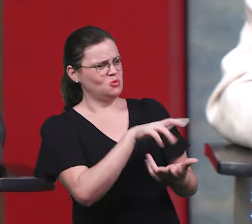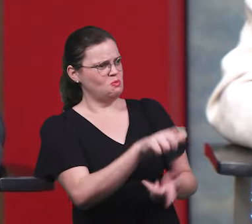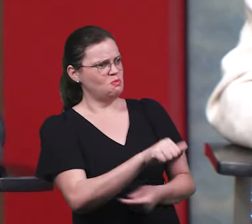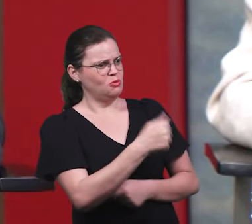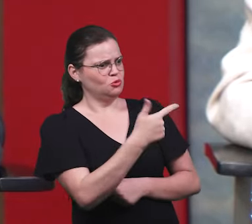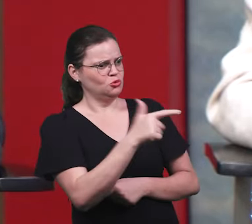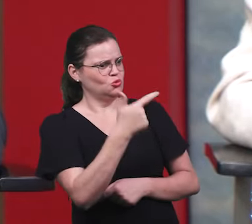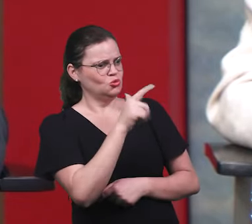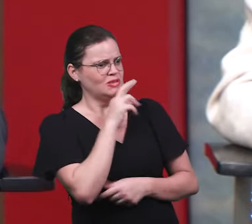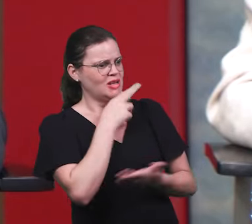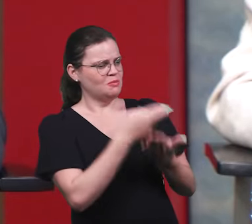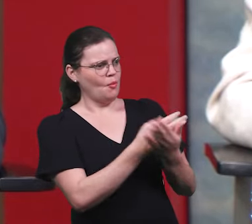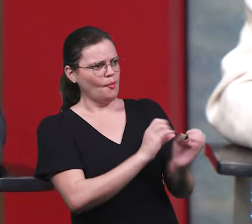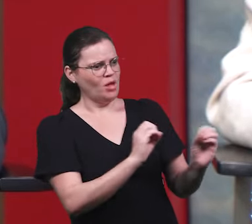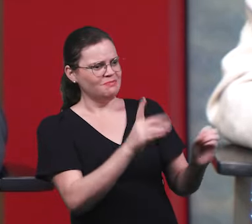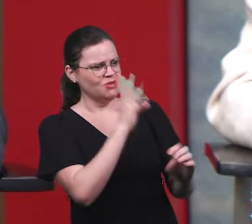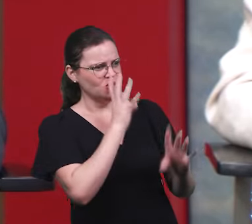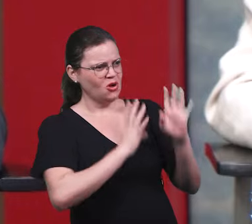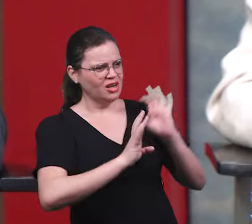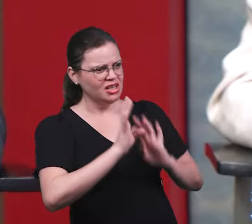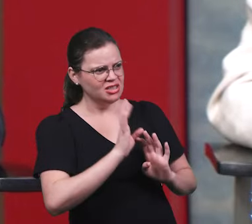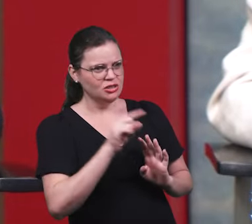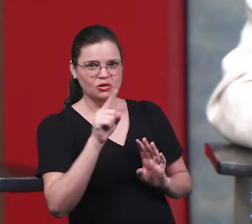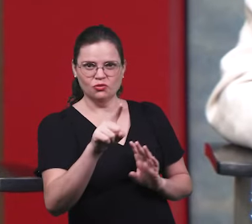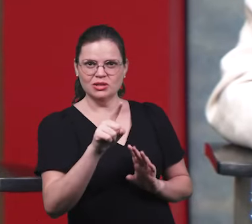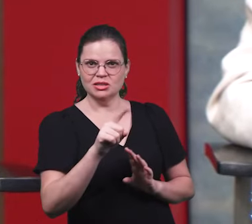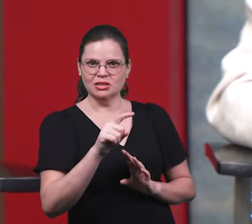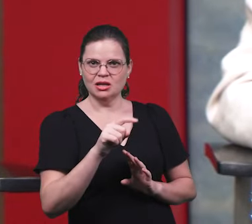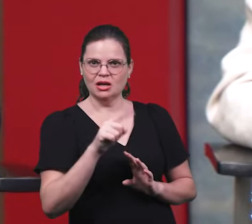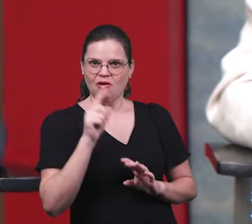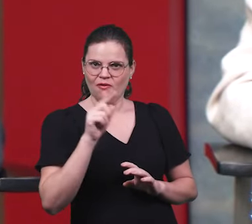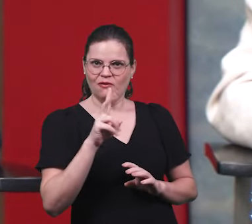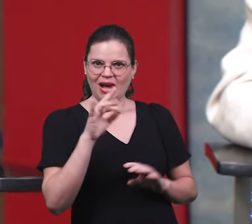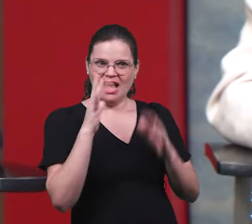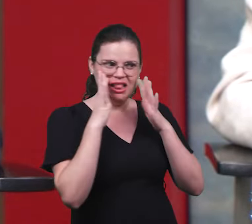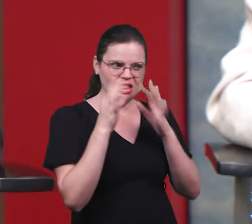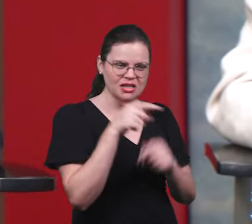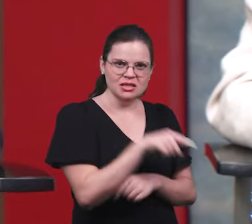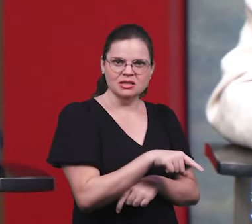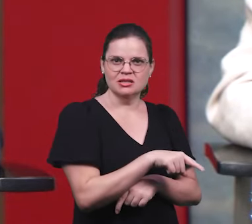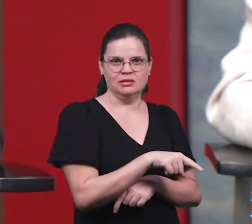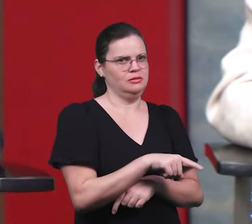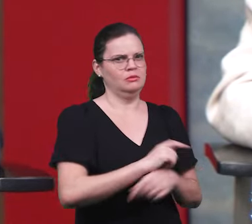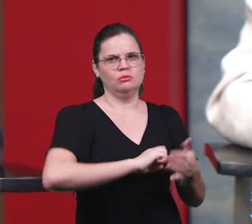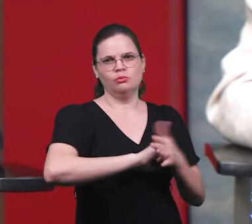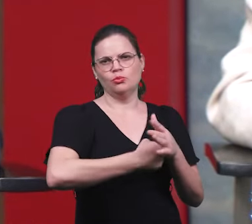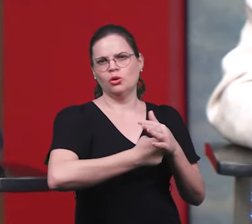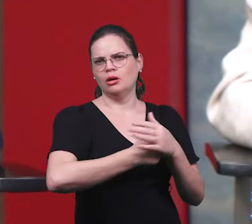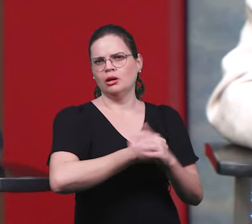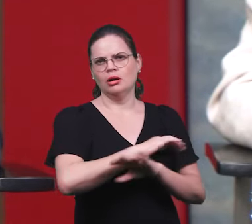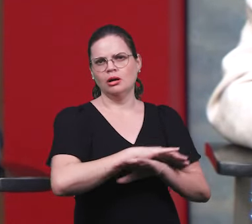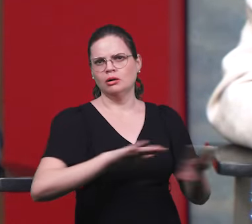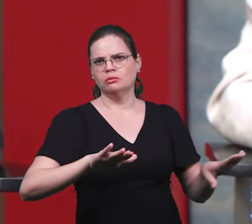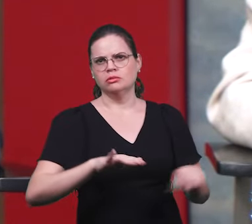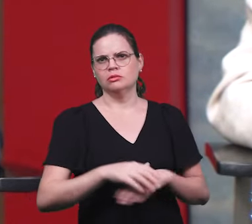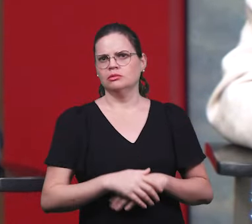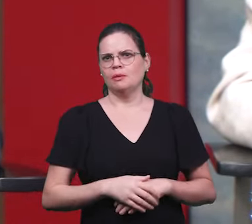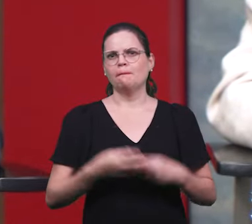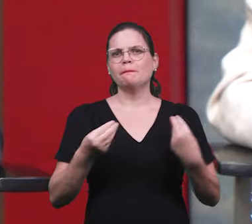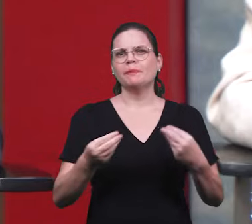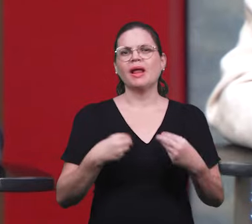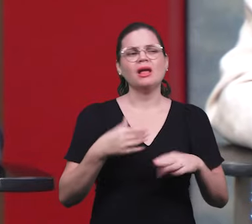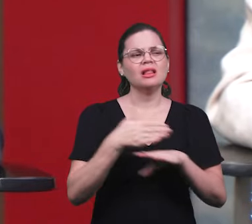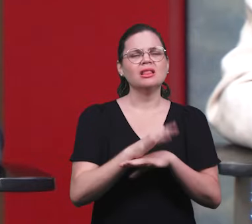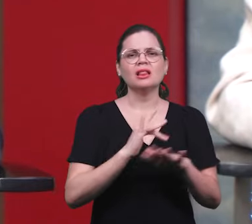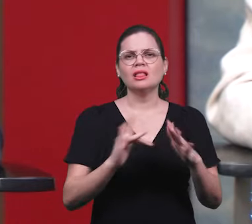fruto, ele só agride os outros, e você vai parar para ouvir esse tipo de gente? bloqueia. E não vai lá na rede social dele,